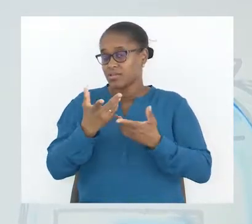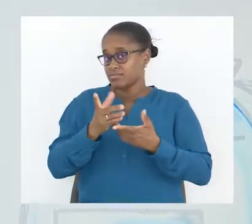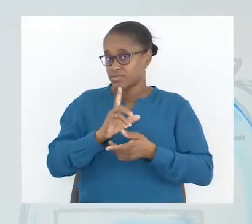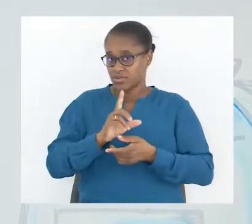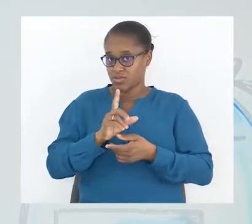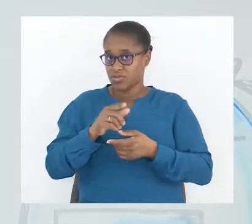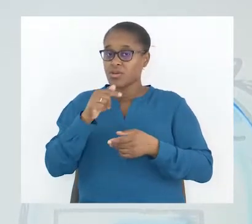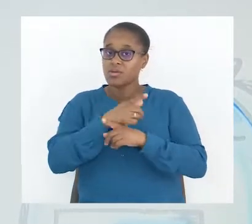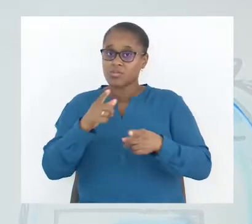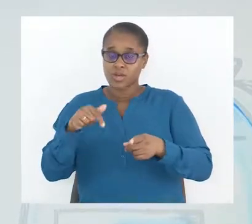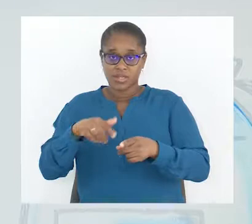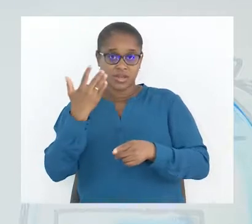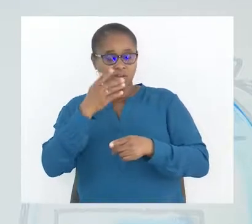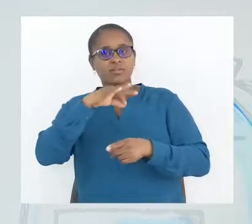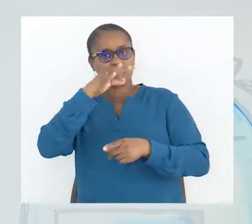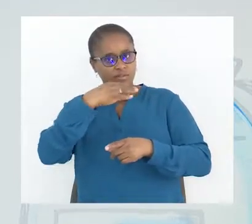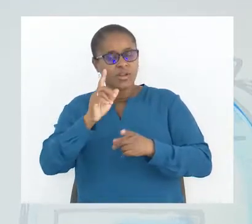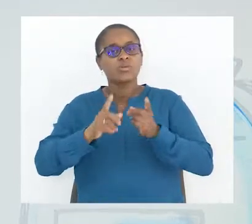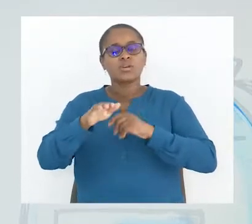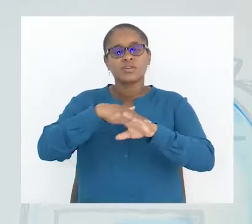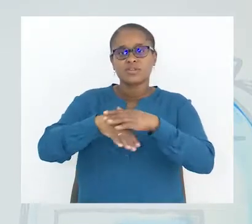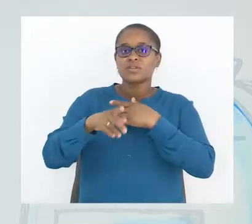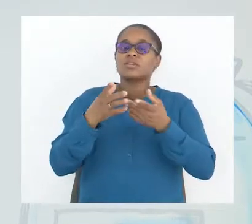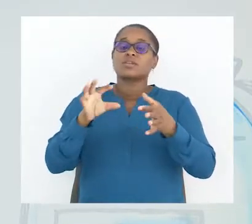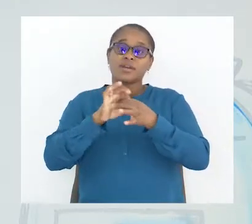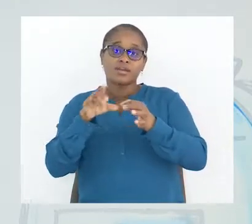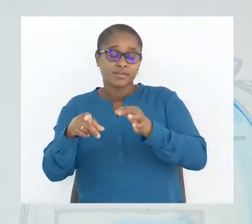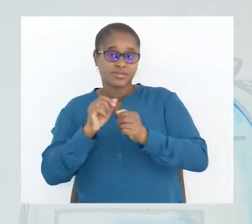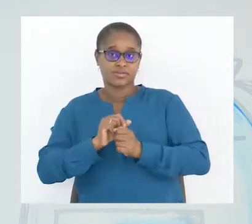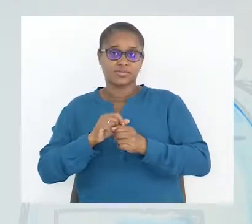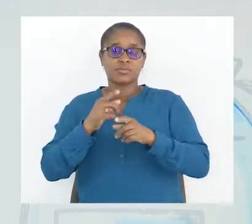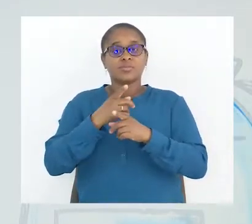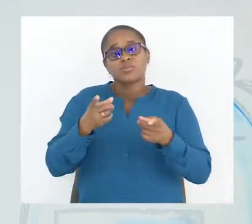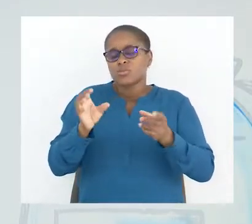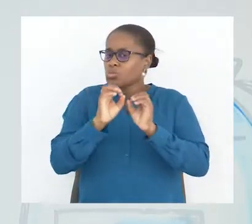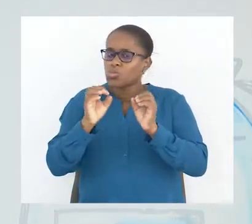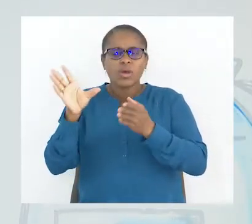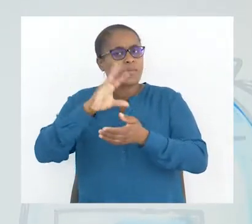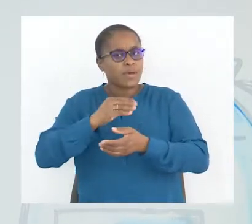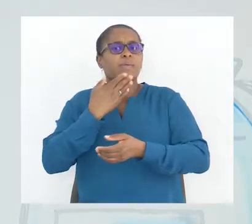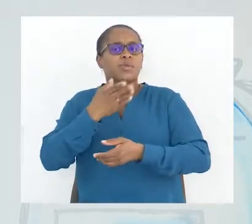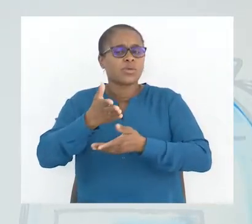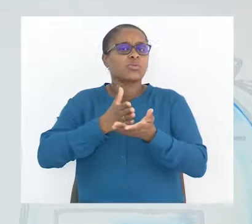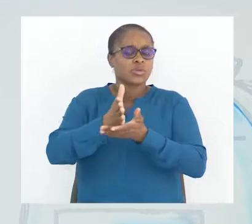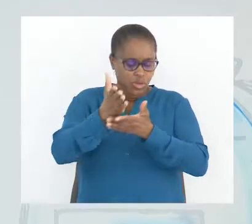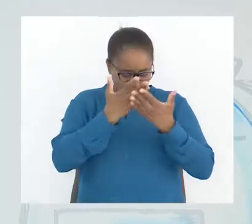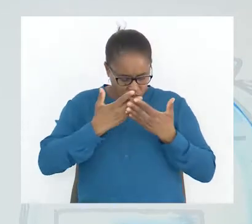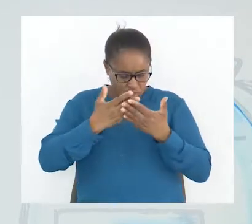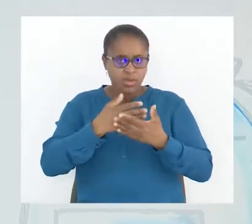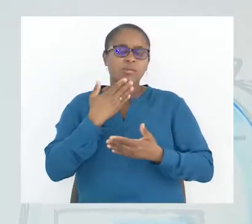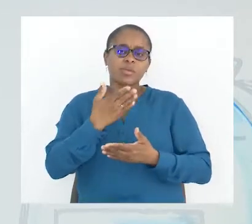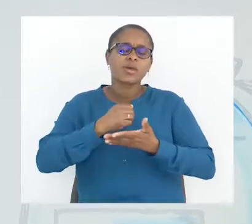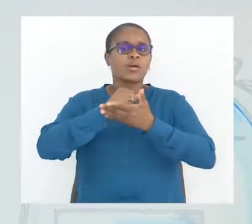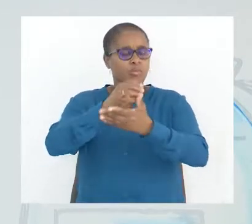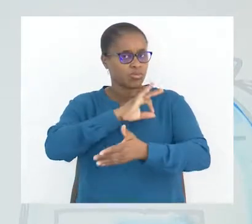nossa aula vai vos dizer o que é que vamos fazer em relação a isso. De modo que nunca é demais pedir que continue a estudar, pedir